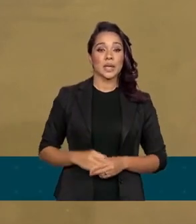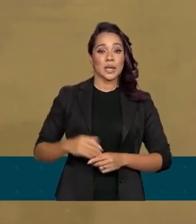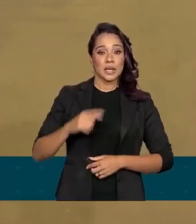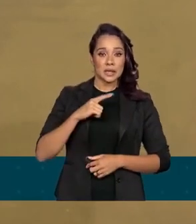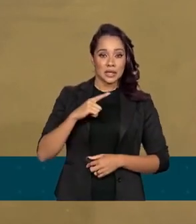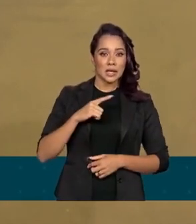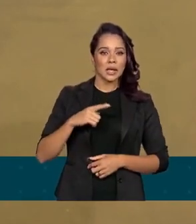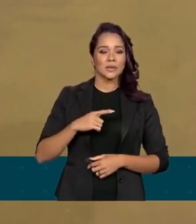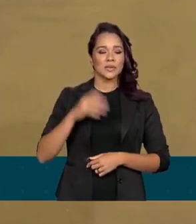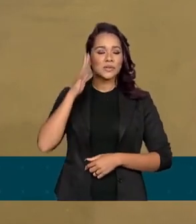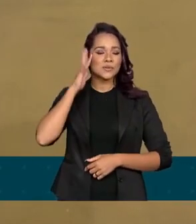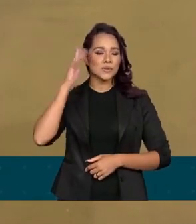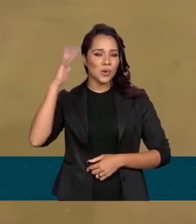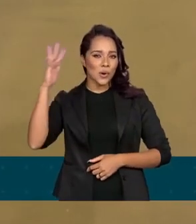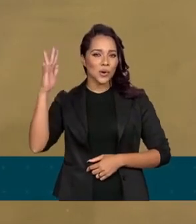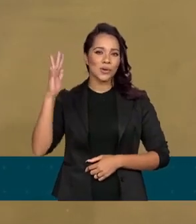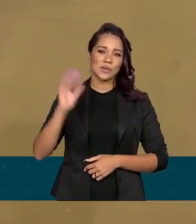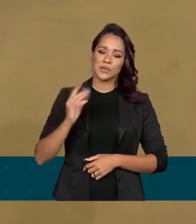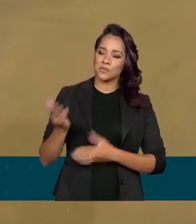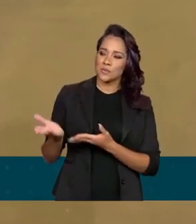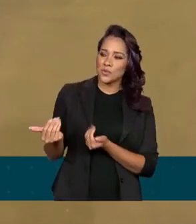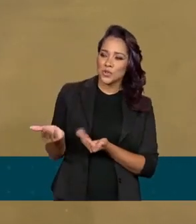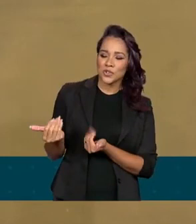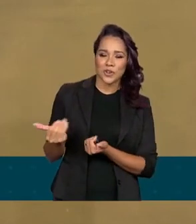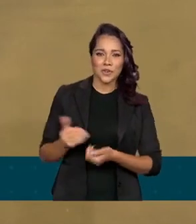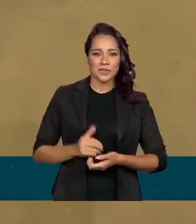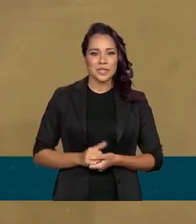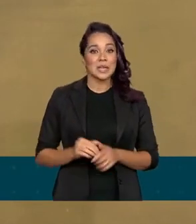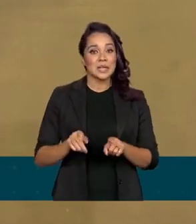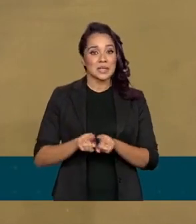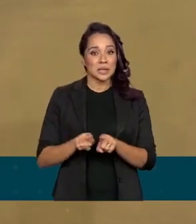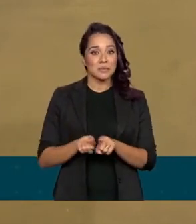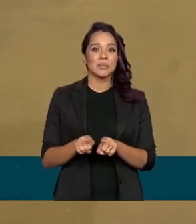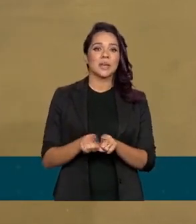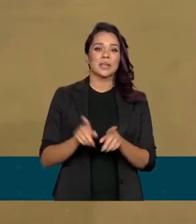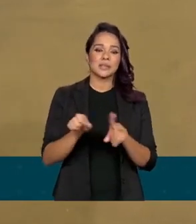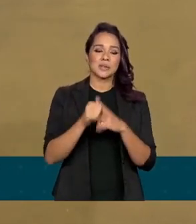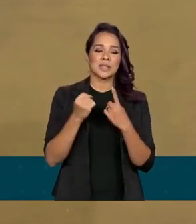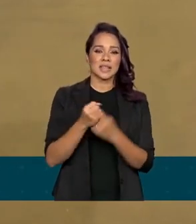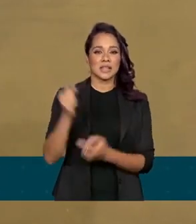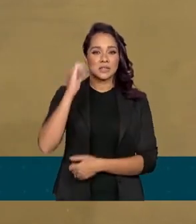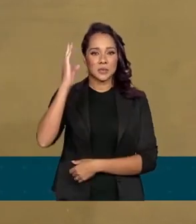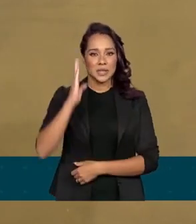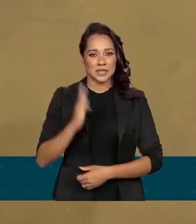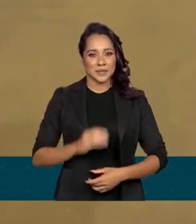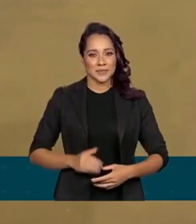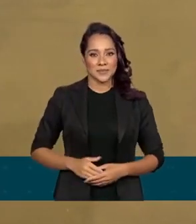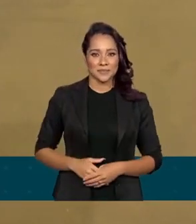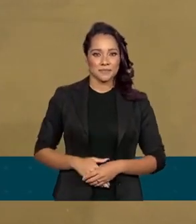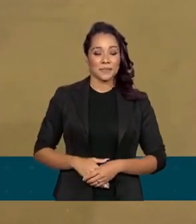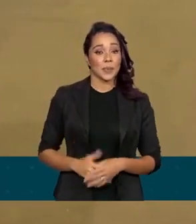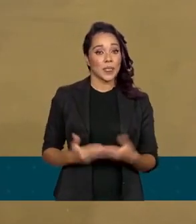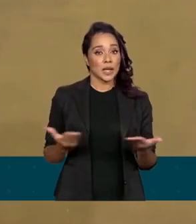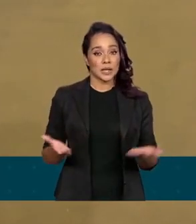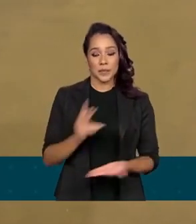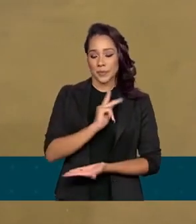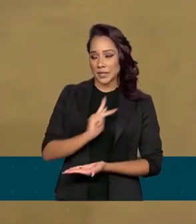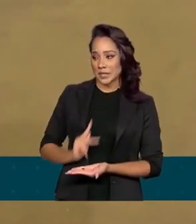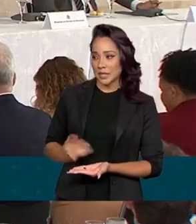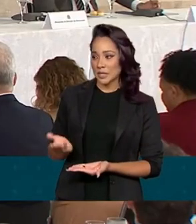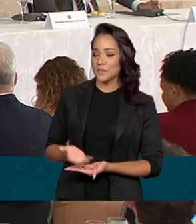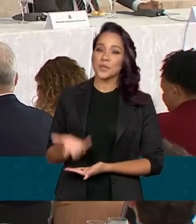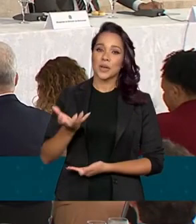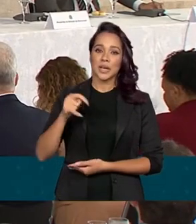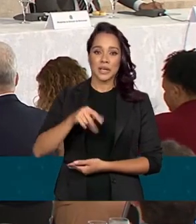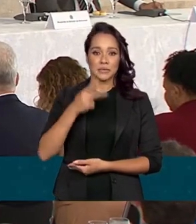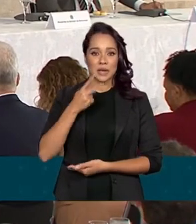geram sonhos da nossa juventude e da nossa sociedade brasileira. Portanto, presidente, eu